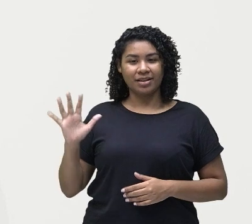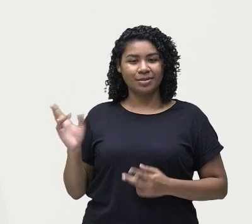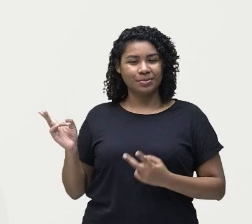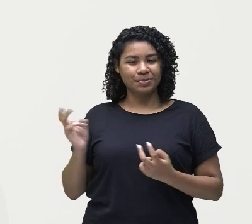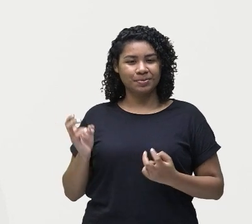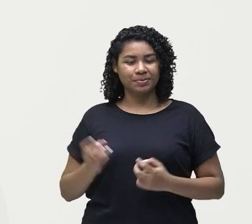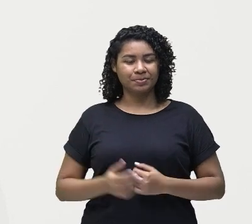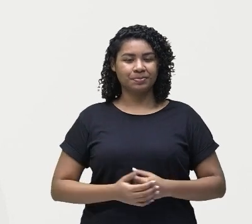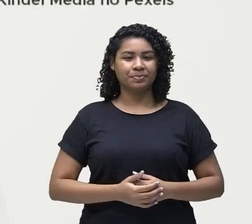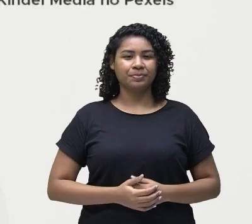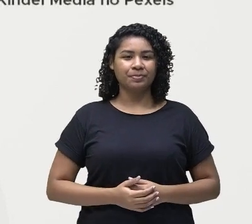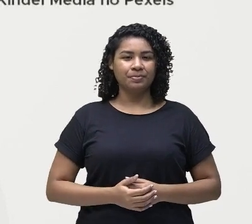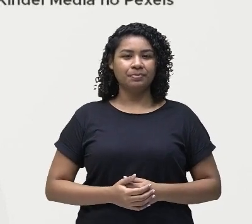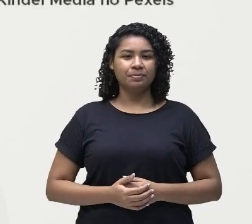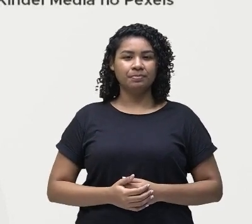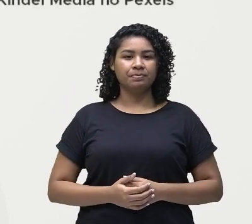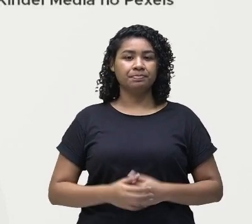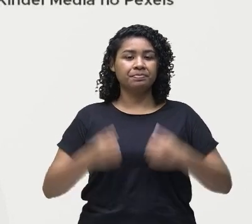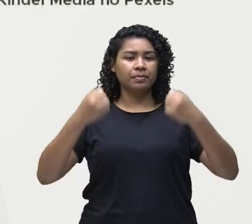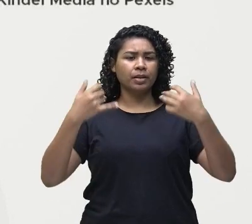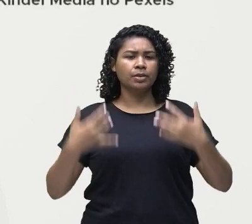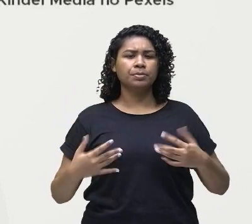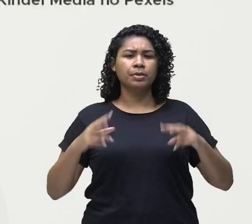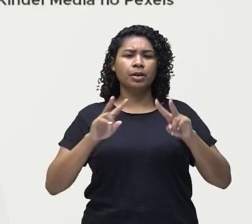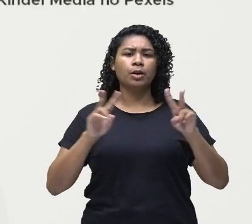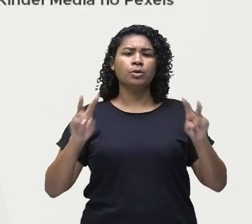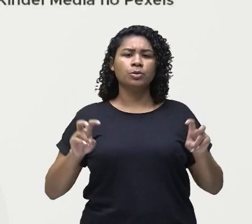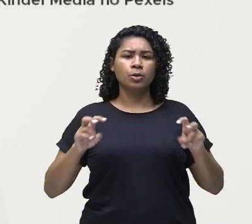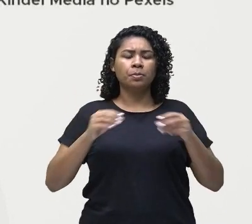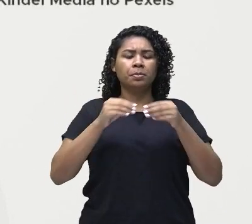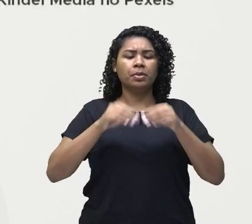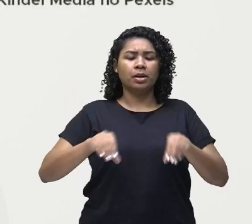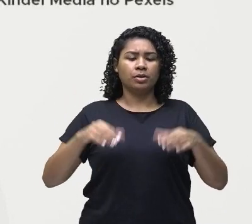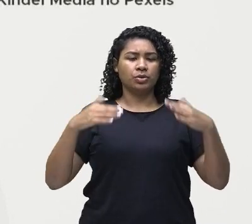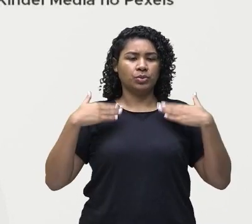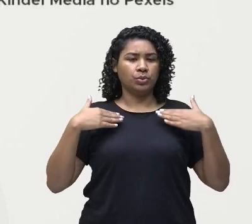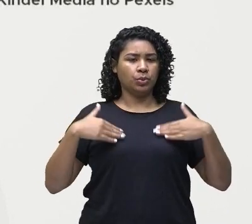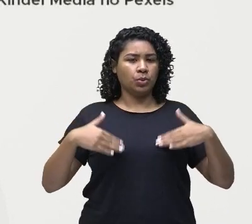para vocês, falando dos impactos sobre o organismo humano.